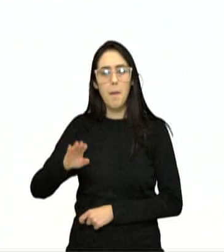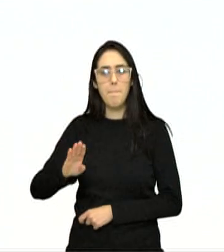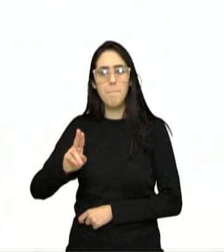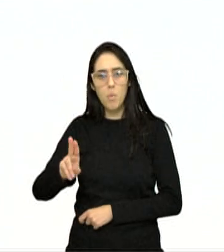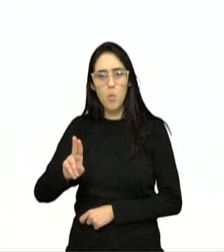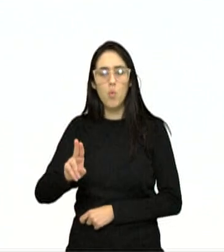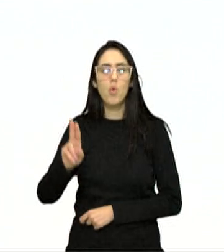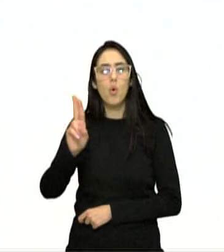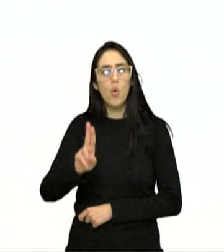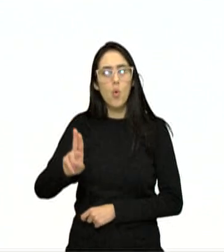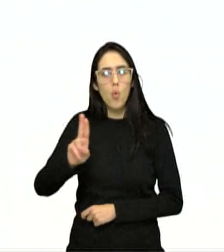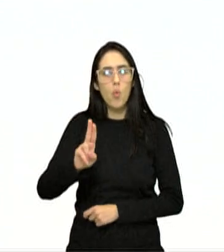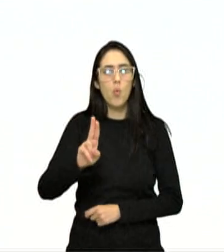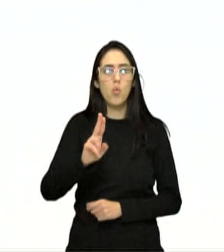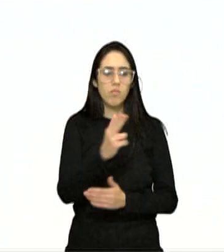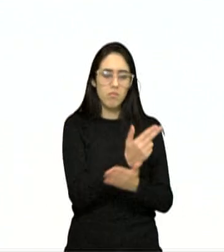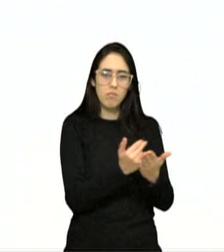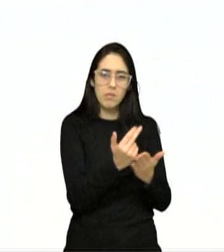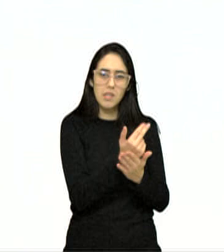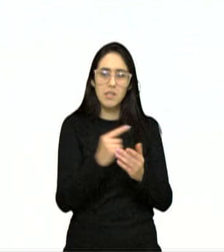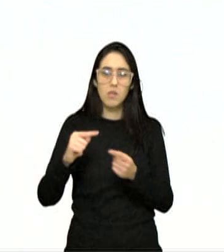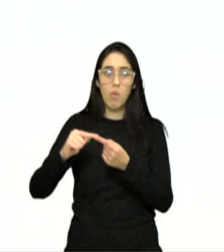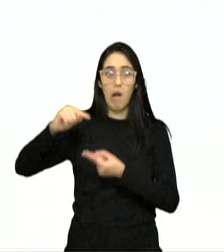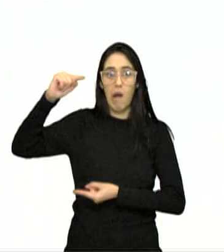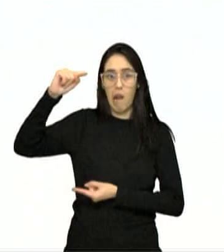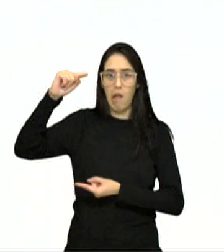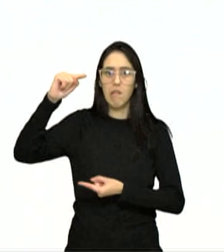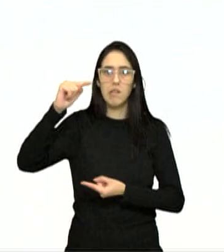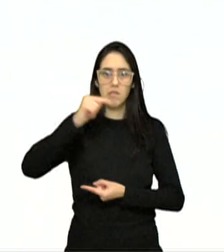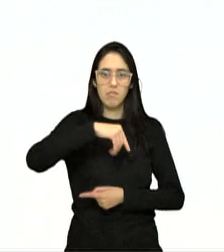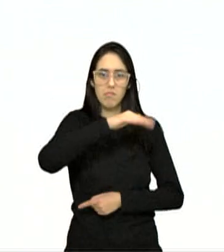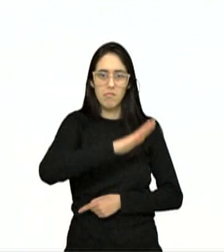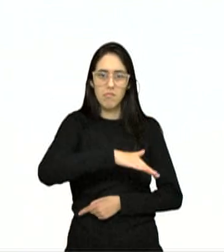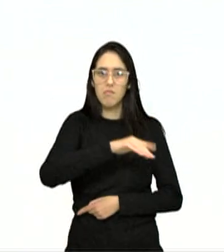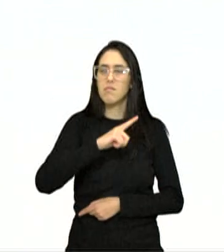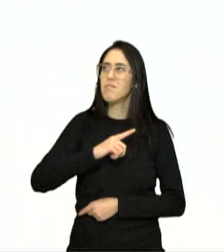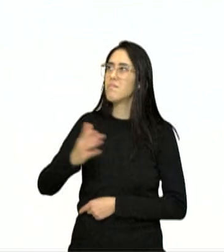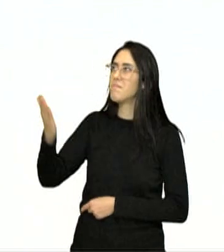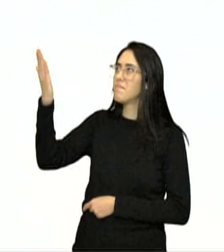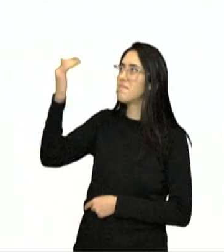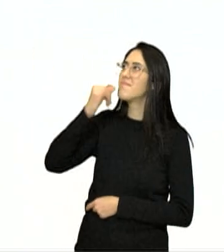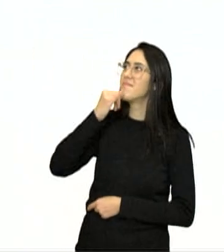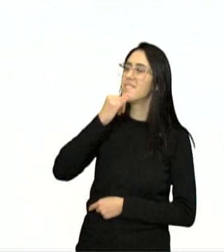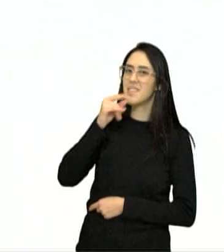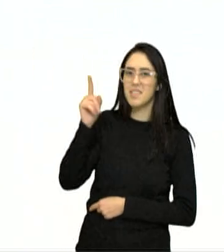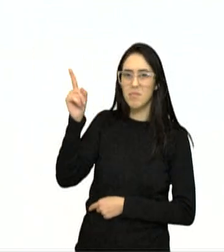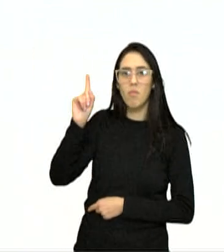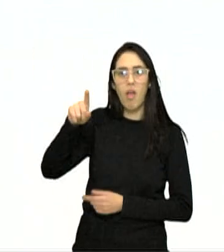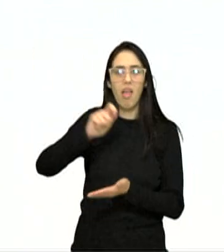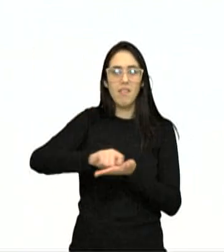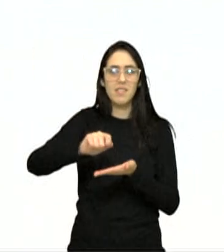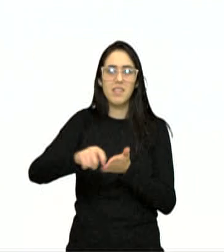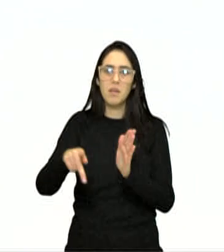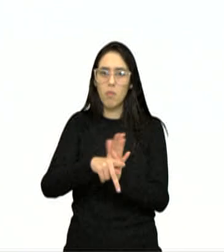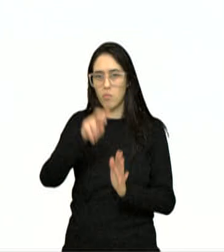utilizados pincéis maiores. Olha lá um exemplo, né, de uma escrita